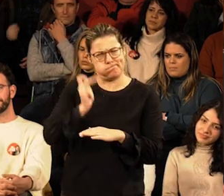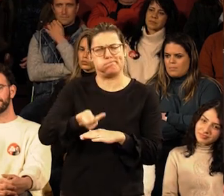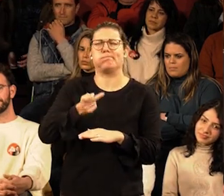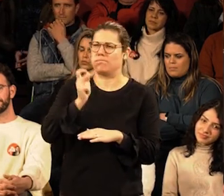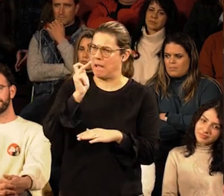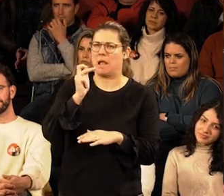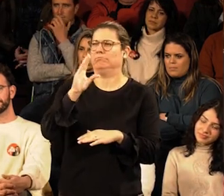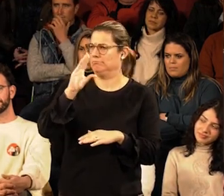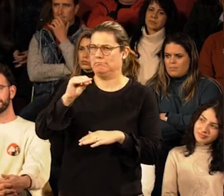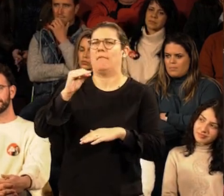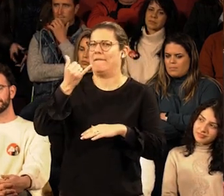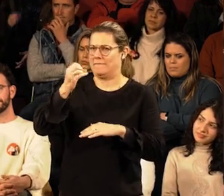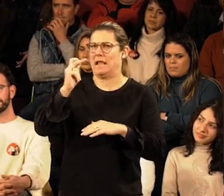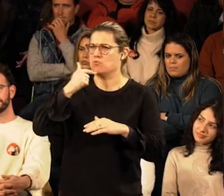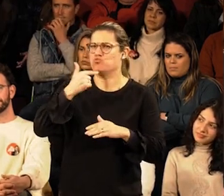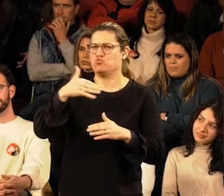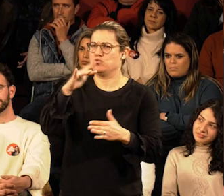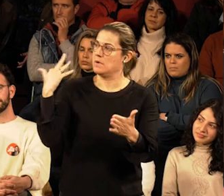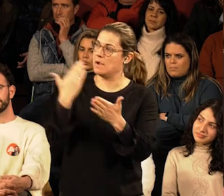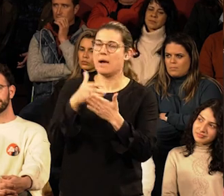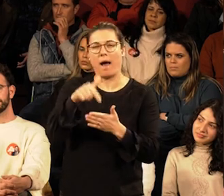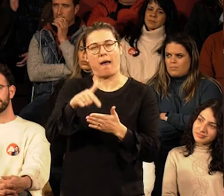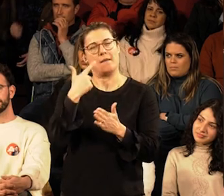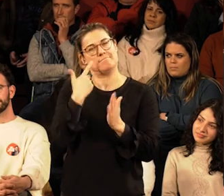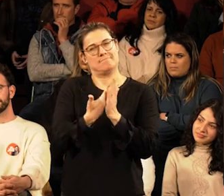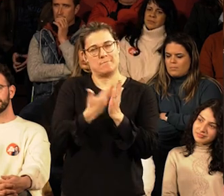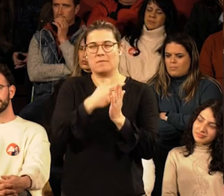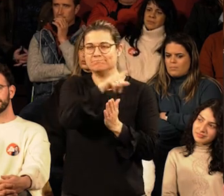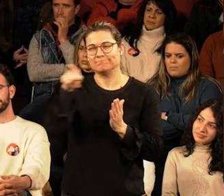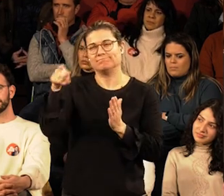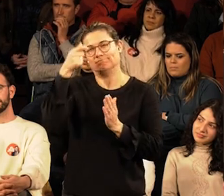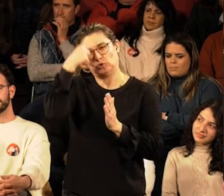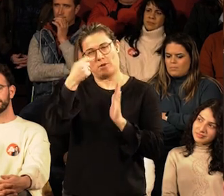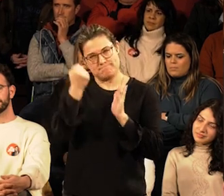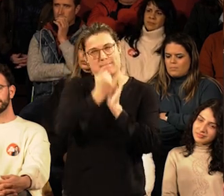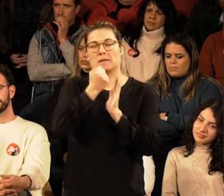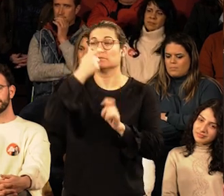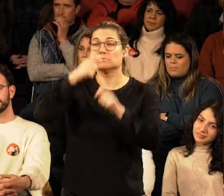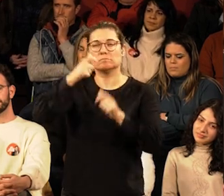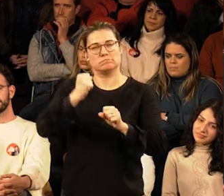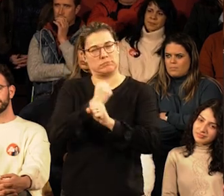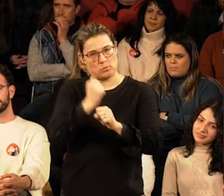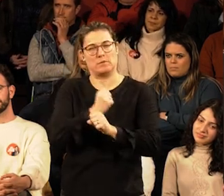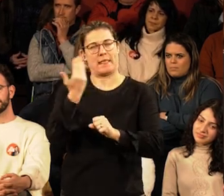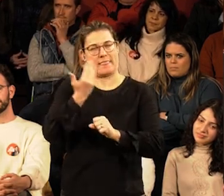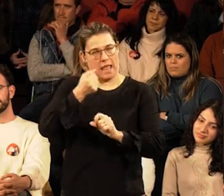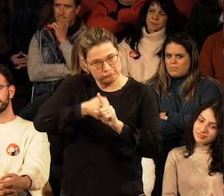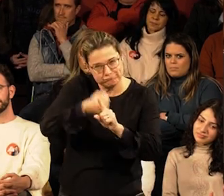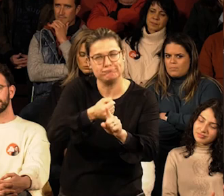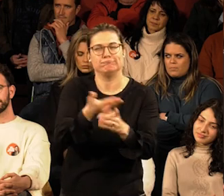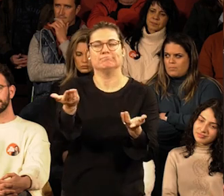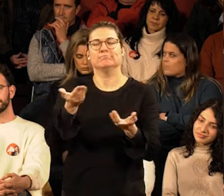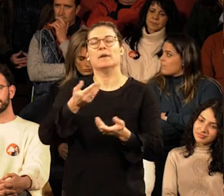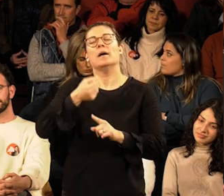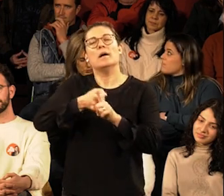de anos respiram a história da Luta dos trabalhadores pelos seus direitos a luta pela